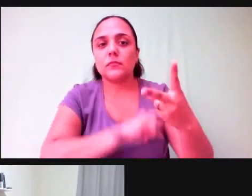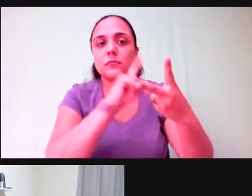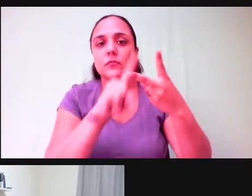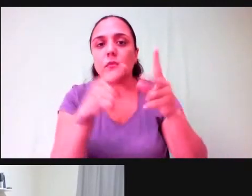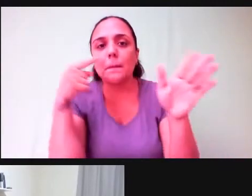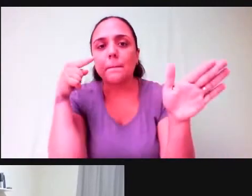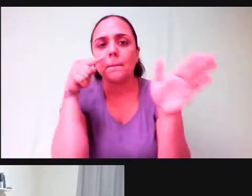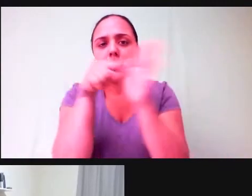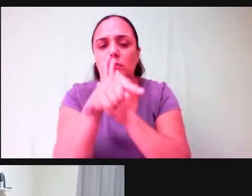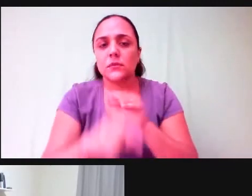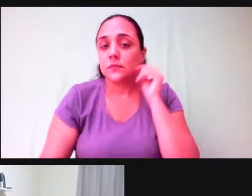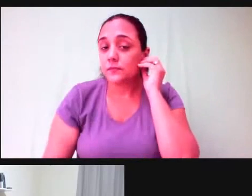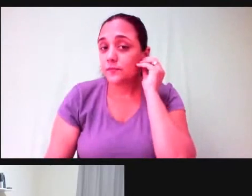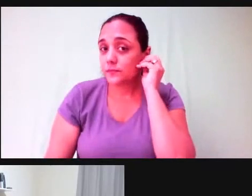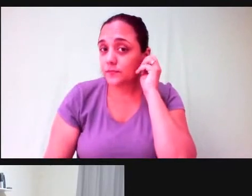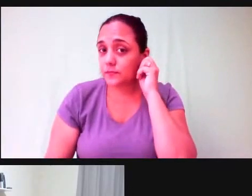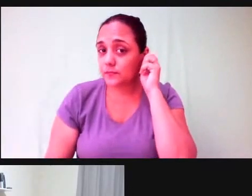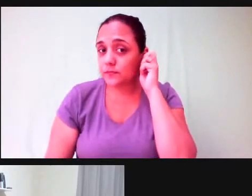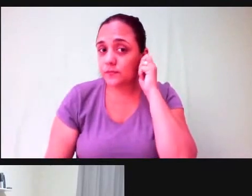questão.